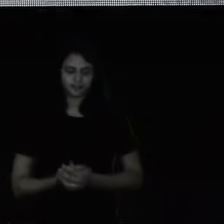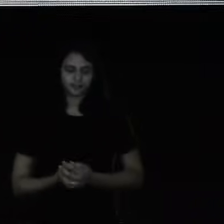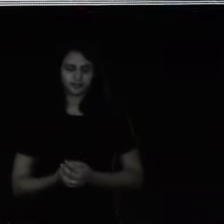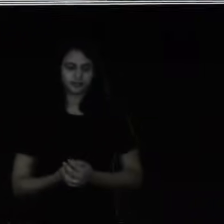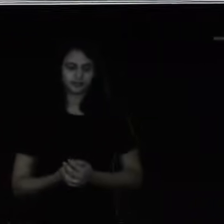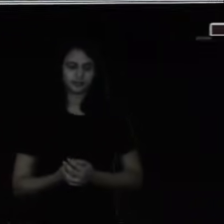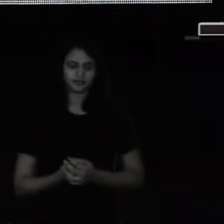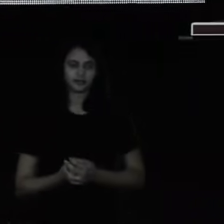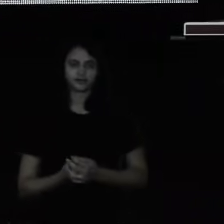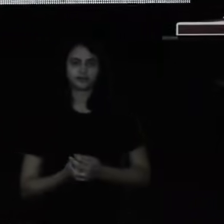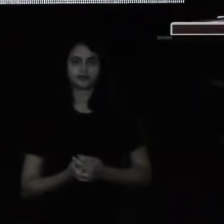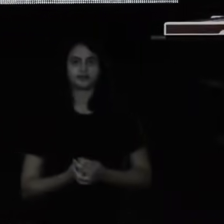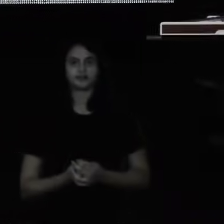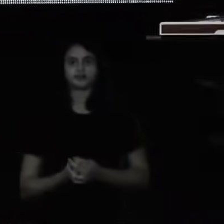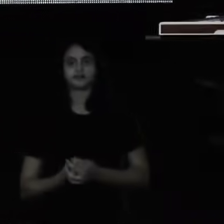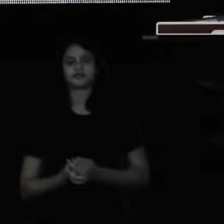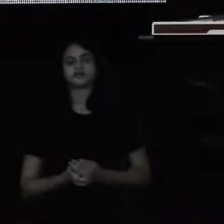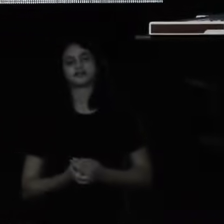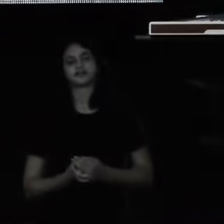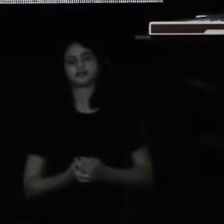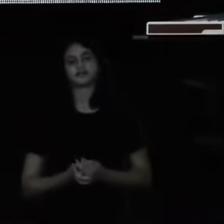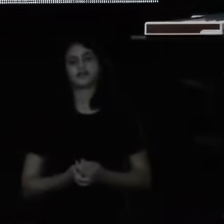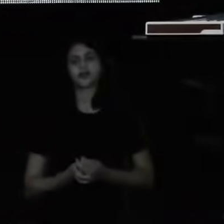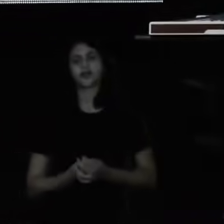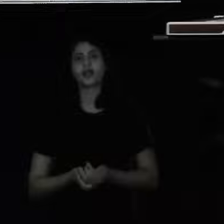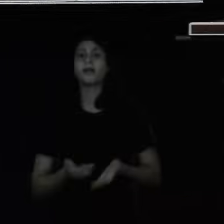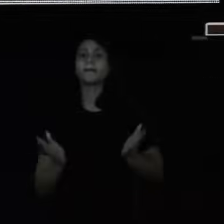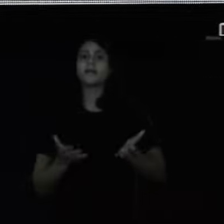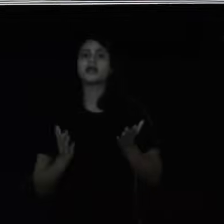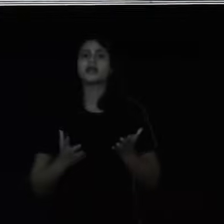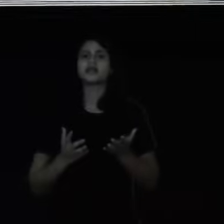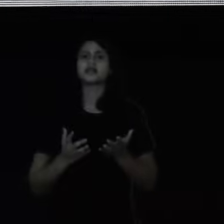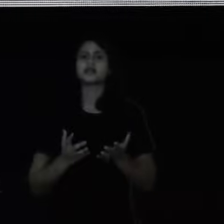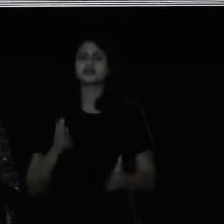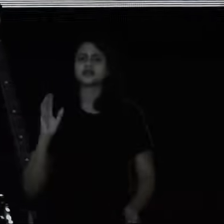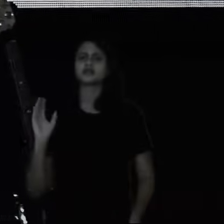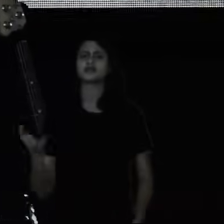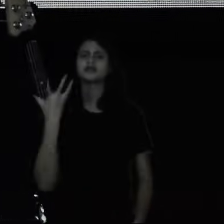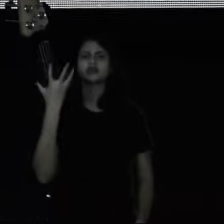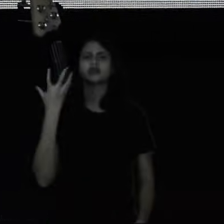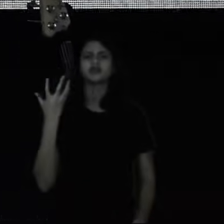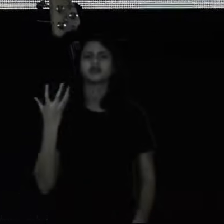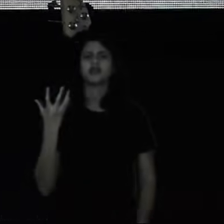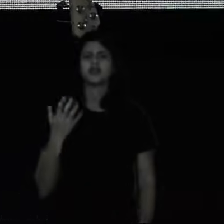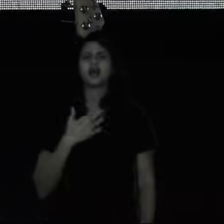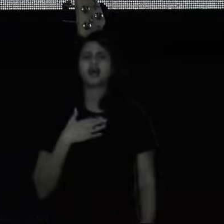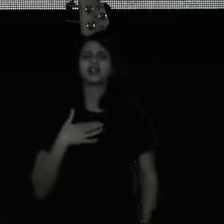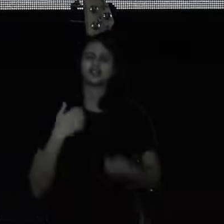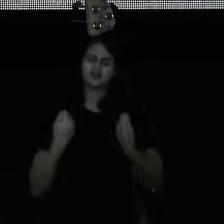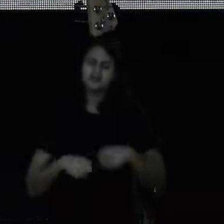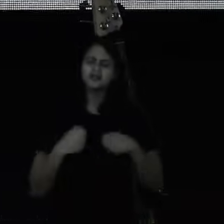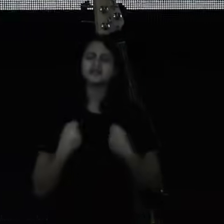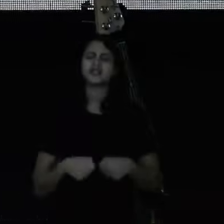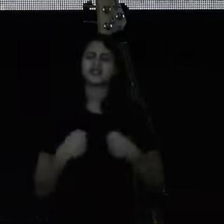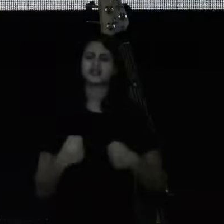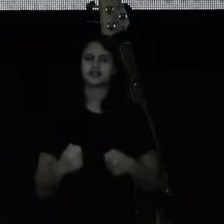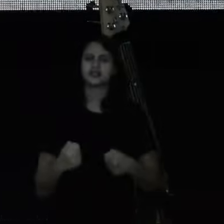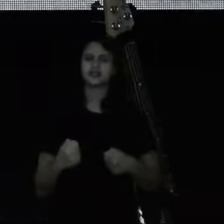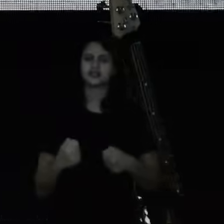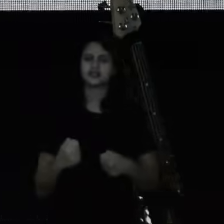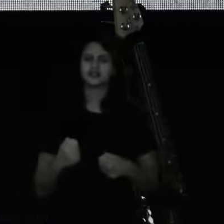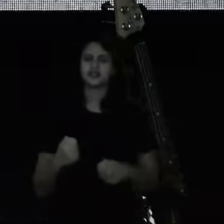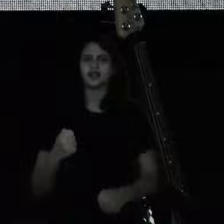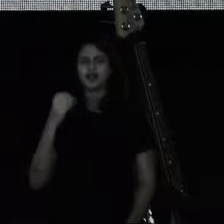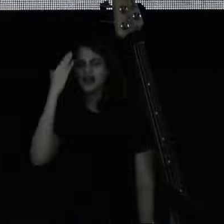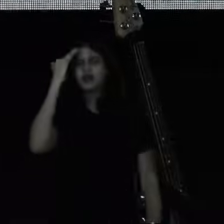Agora, para isso acontecer, a gente precisa se utilizar das estratégias certas.